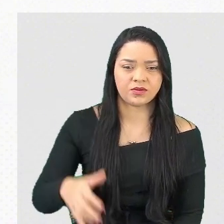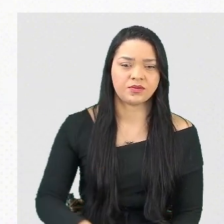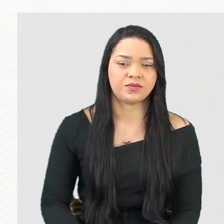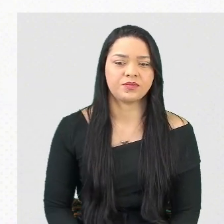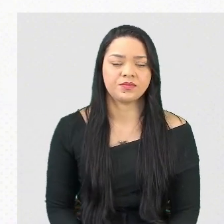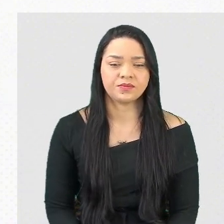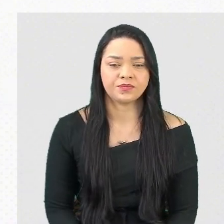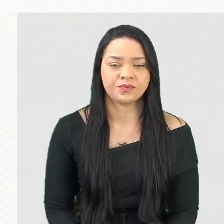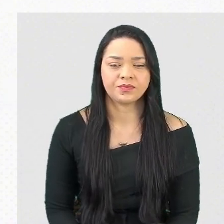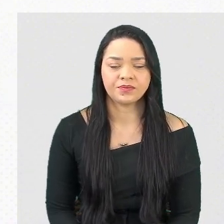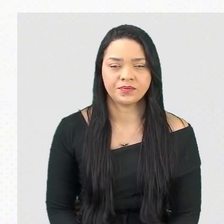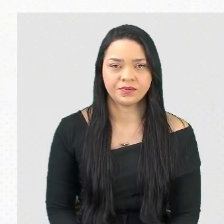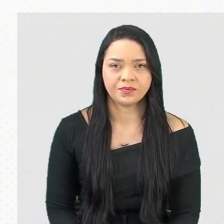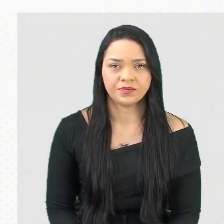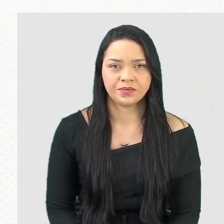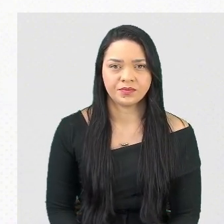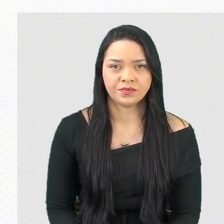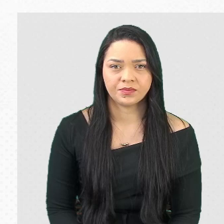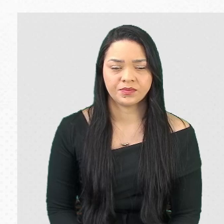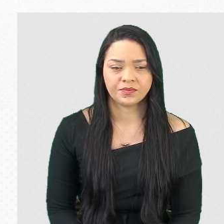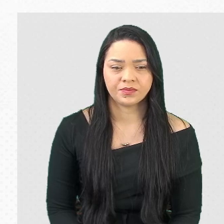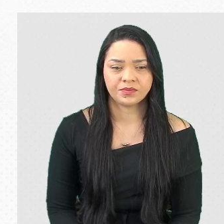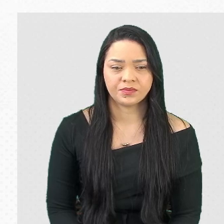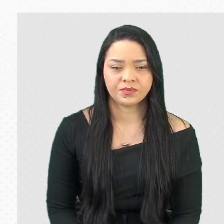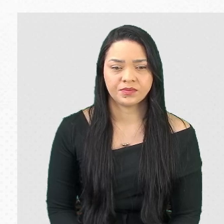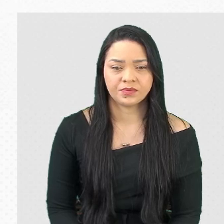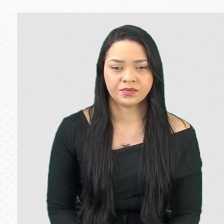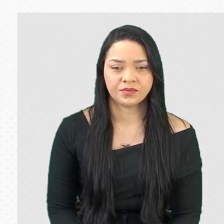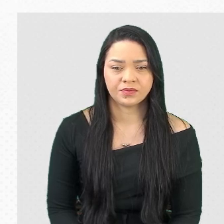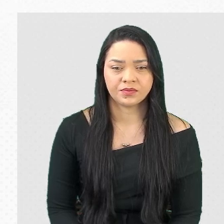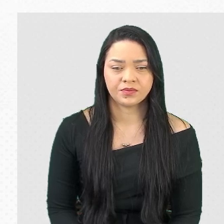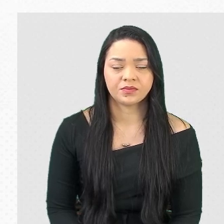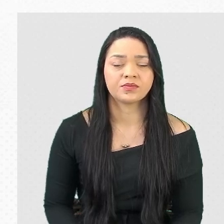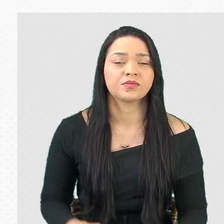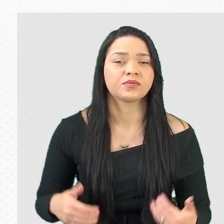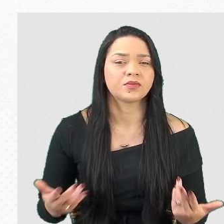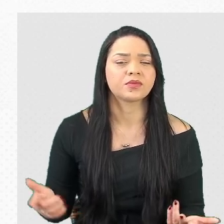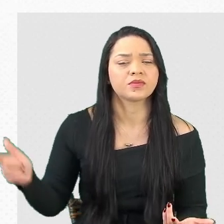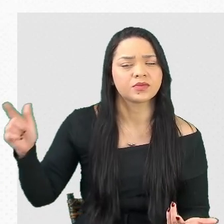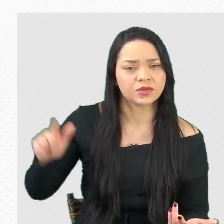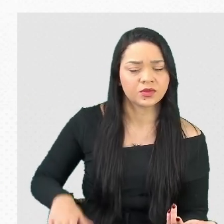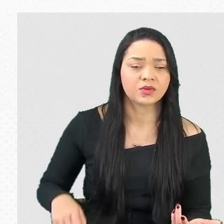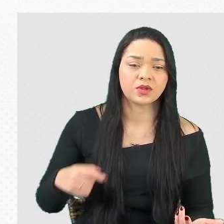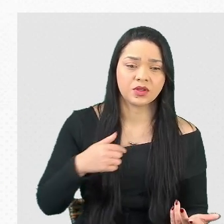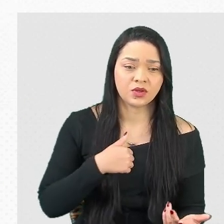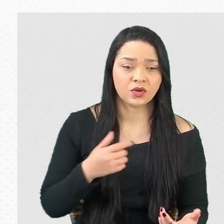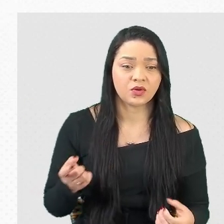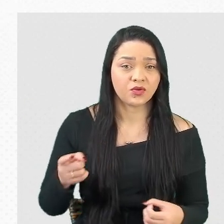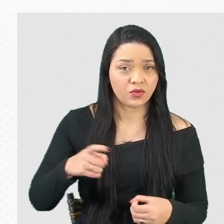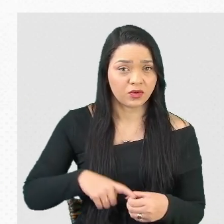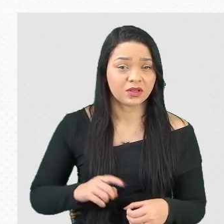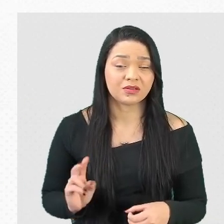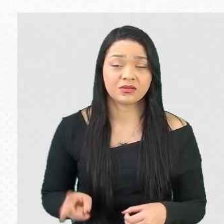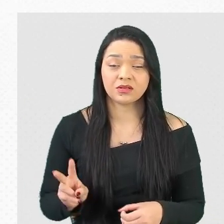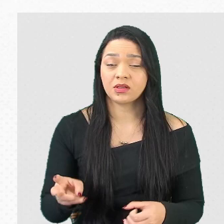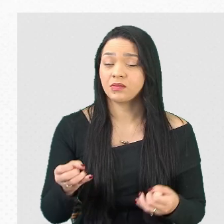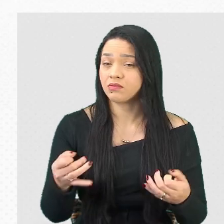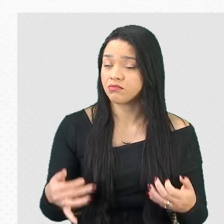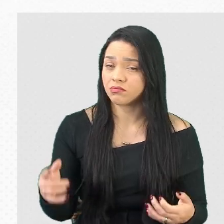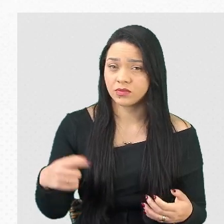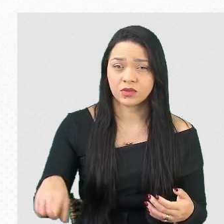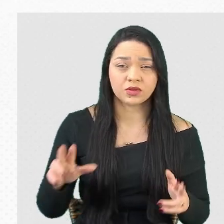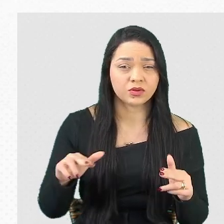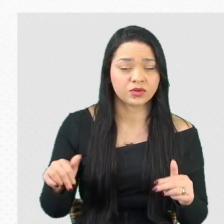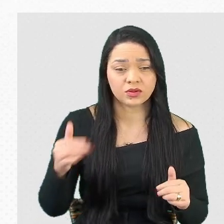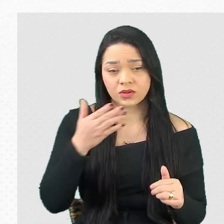tipos inferiores de literários. Mais uma vez, gente, eu vou voltar aqui a bater sempre nessa tecla para você não esquecer,